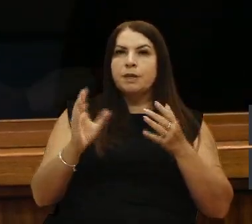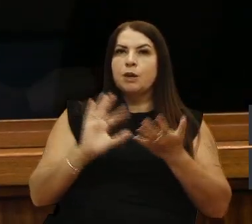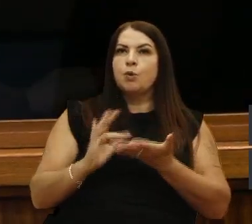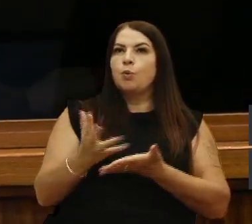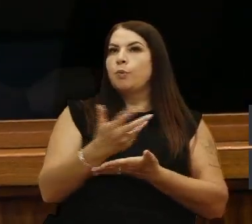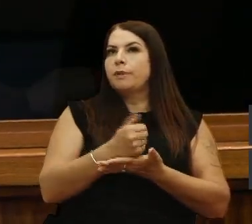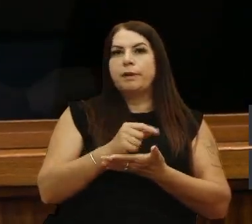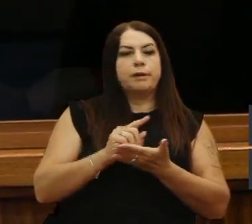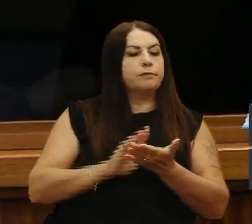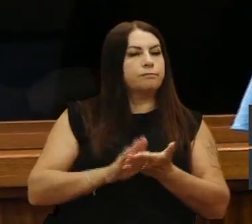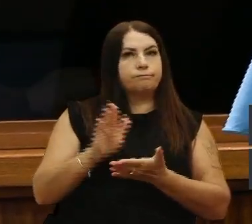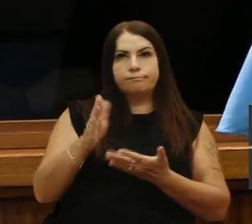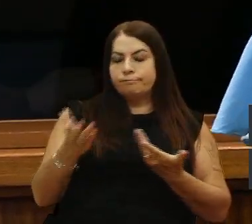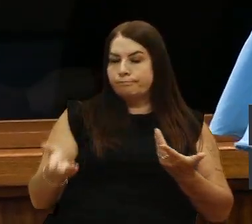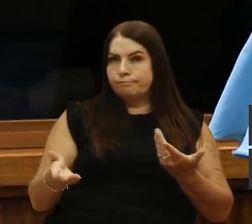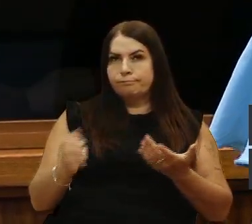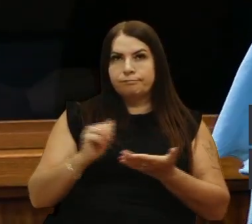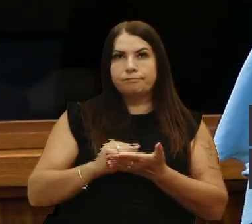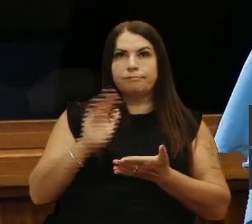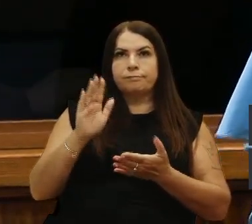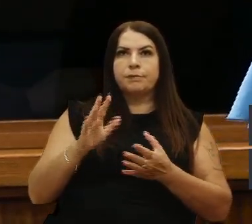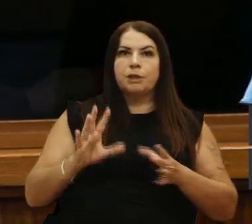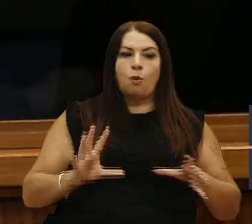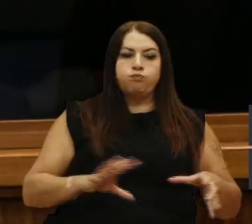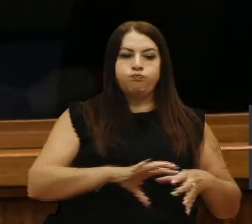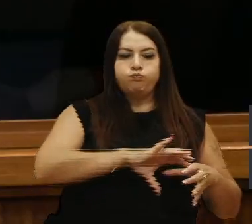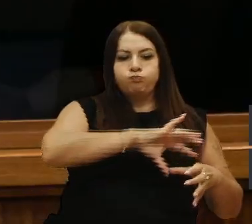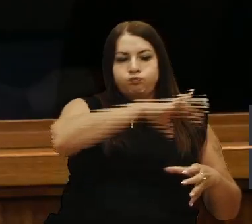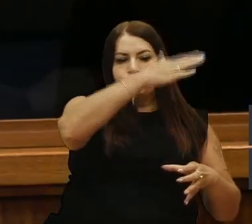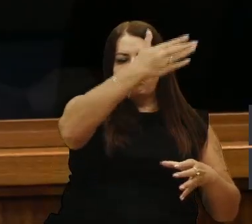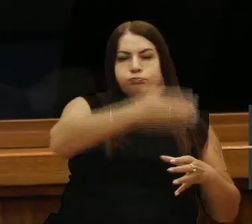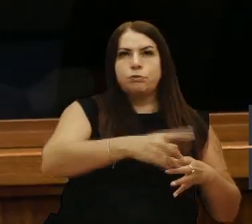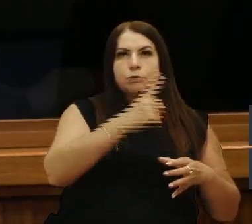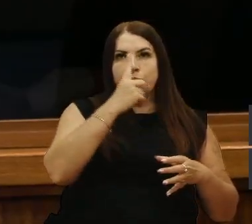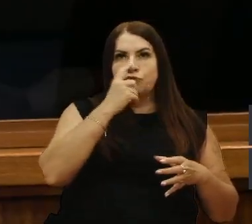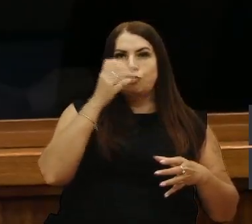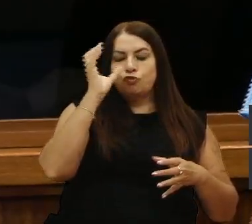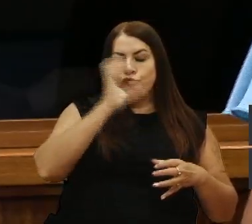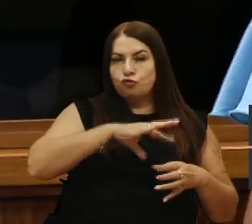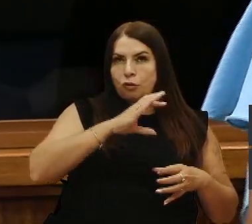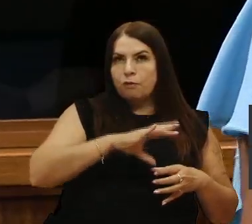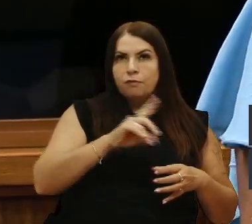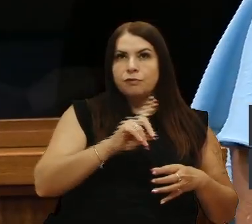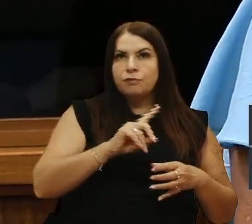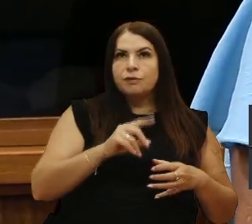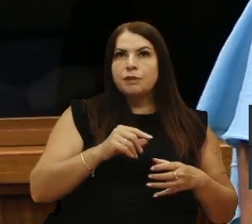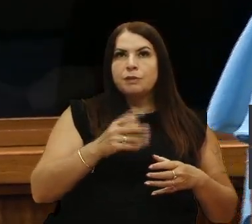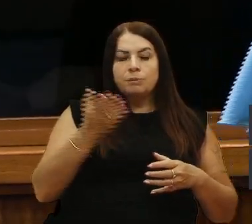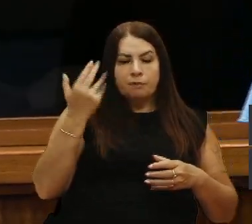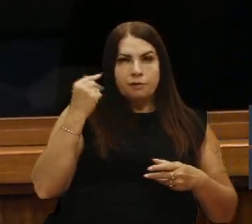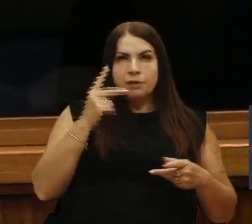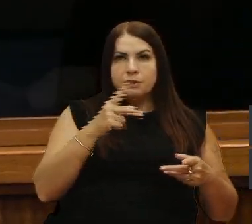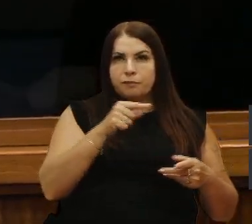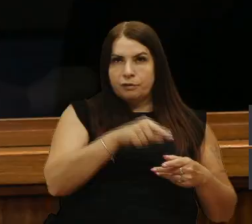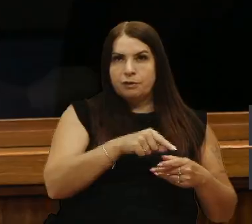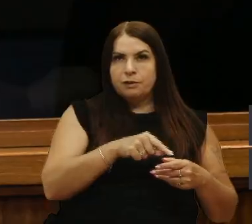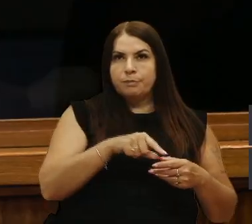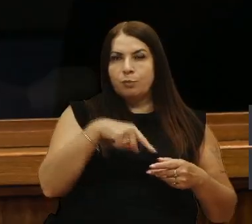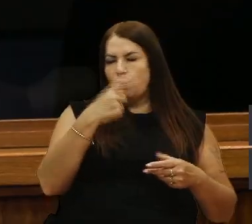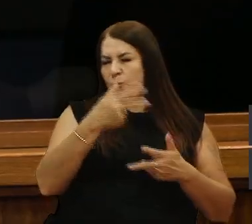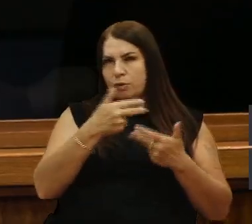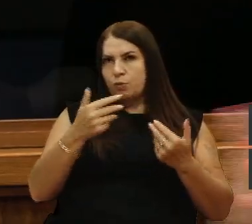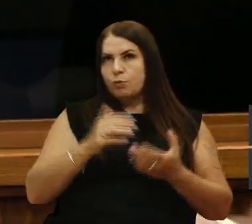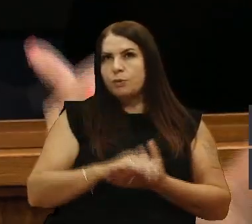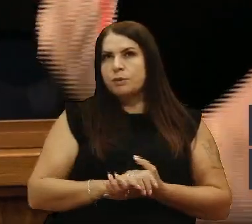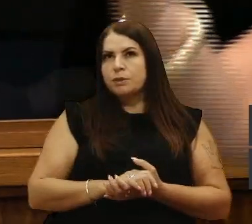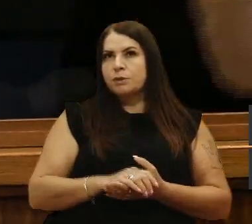não sobe, acumula lixo. Quando chove ou quando não chove, uma vez eu fui lá para ver uma outra